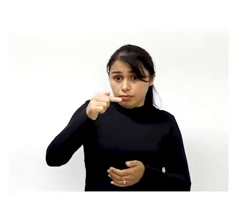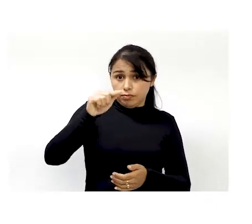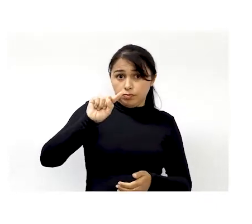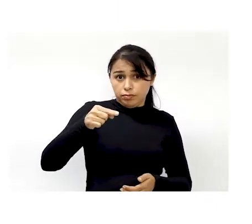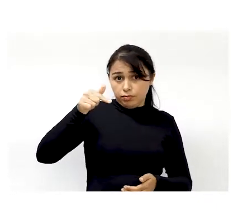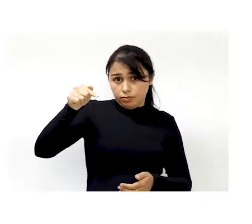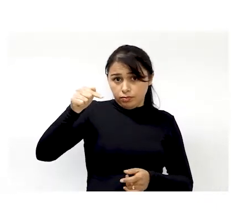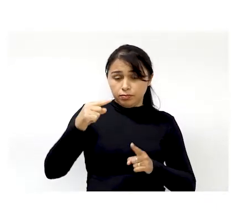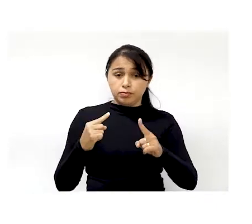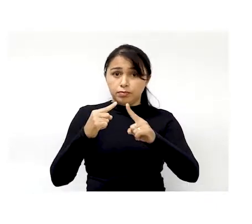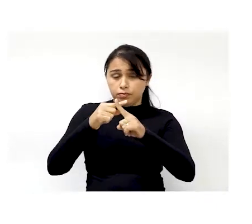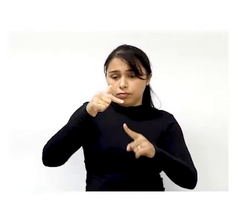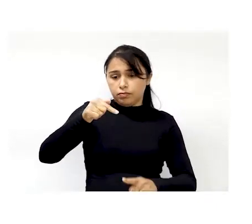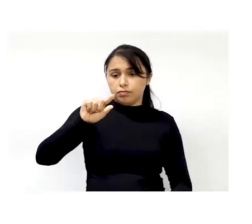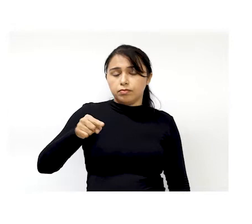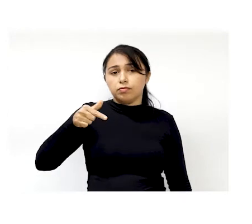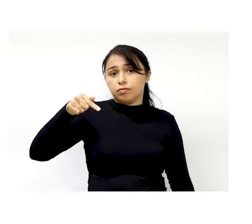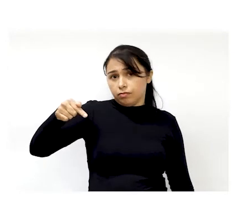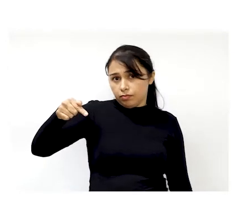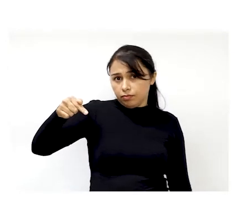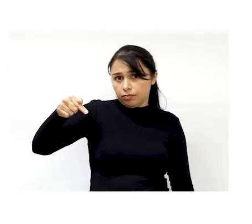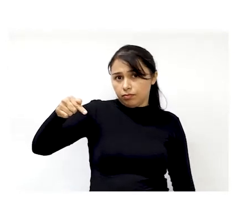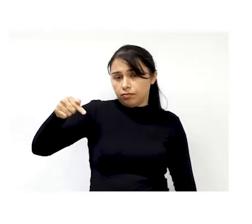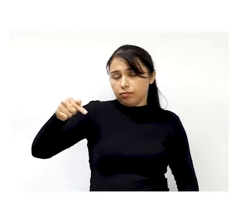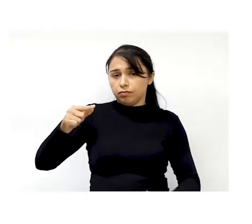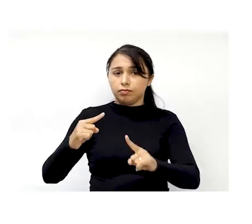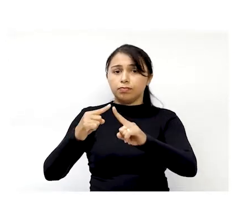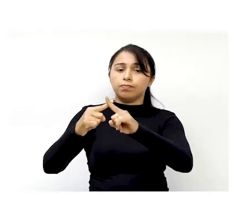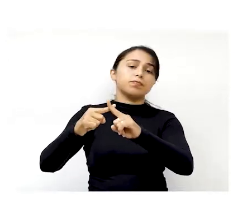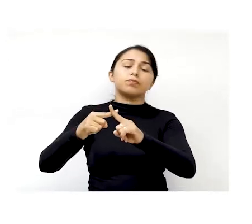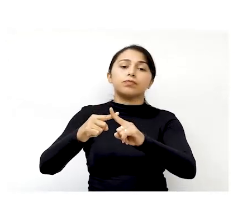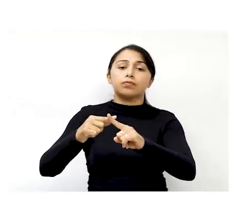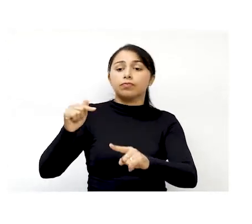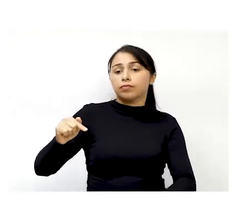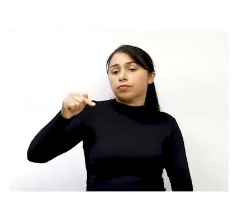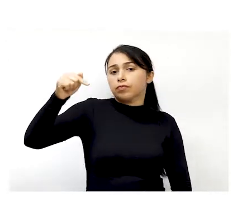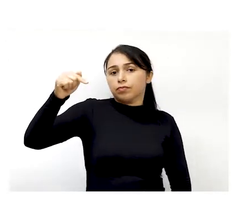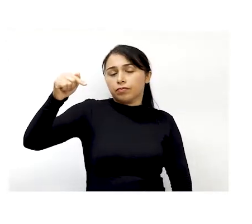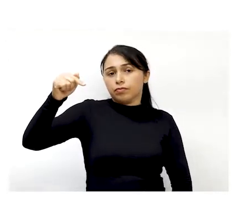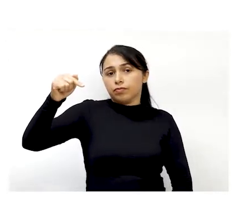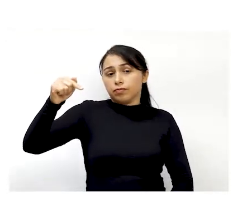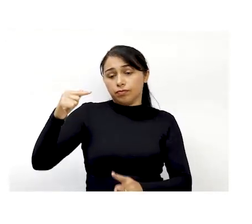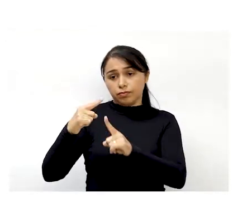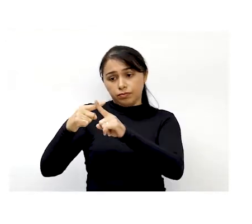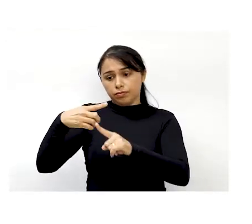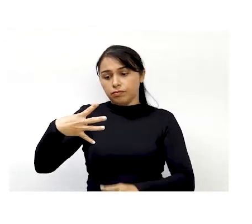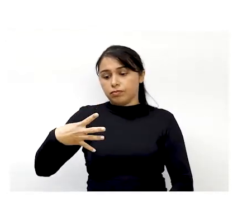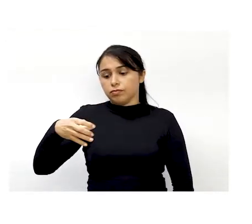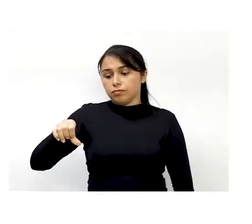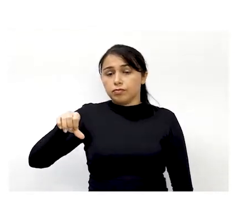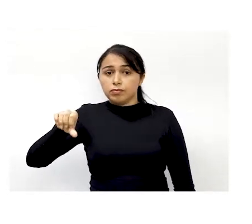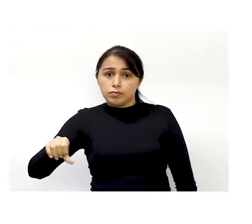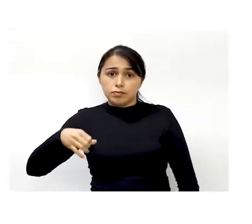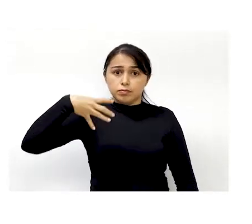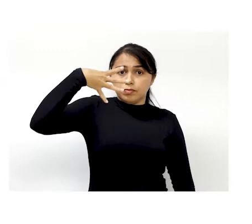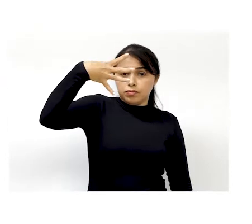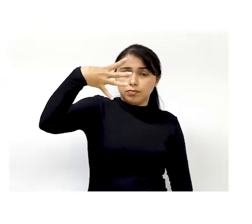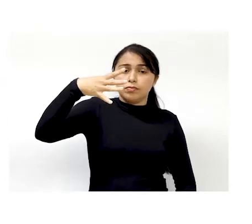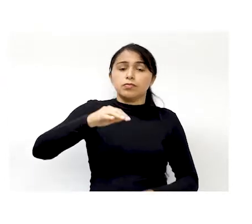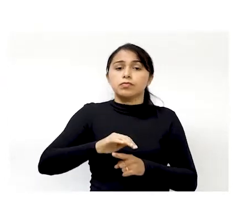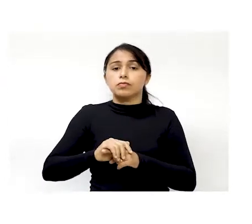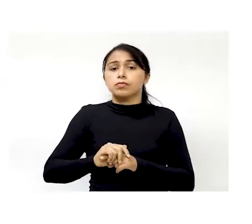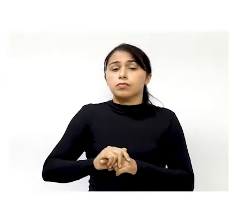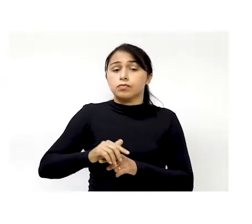7,8. Então, vamos ver aqui qual que seria a resposta. Então, vou fazer primeiro aqui o